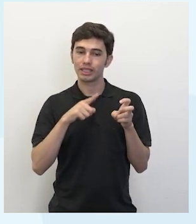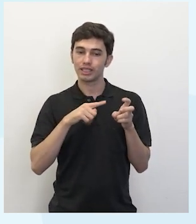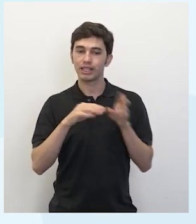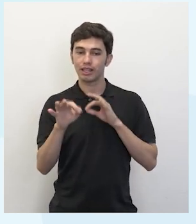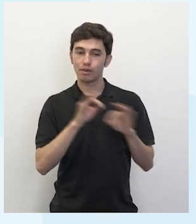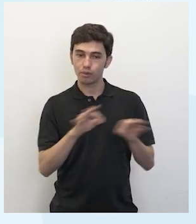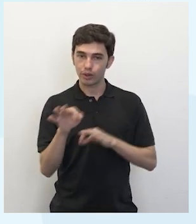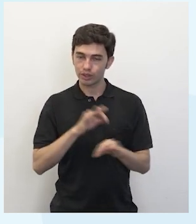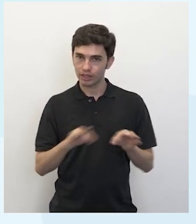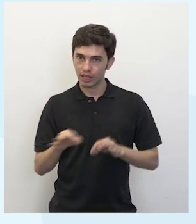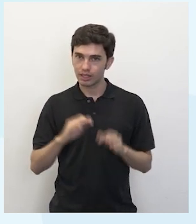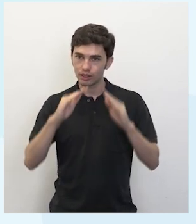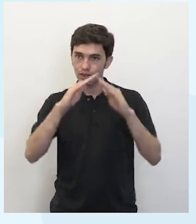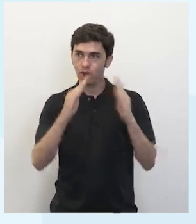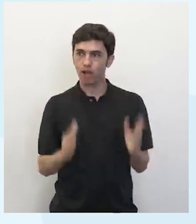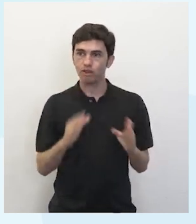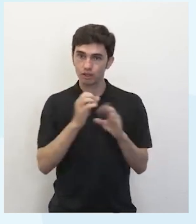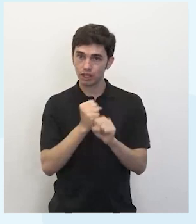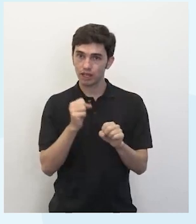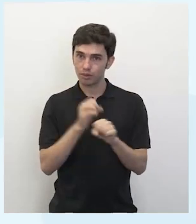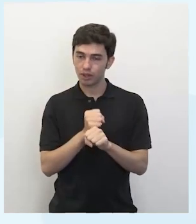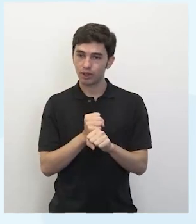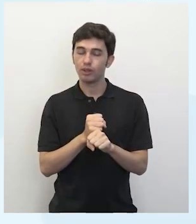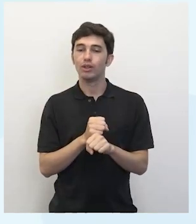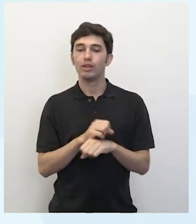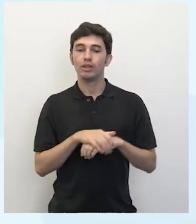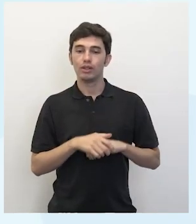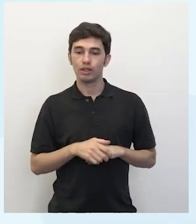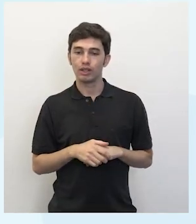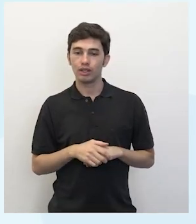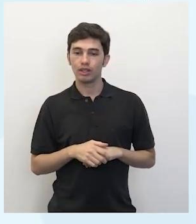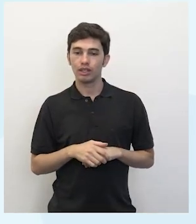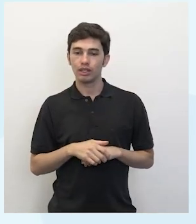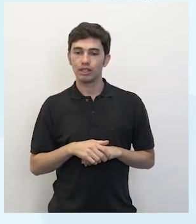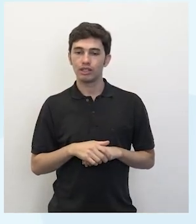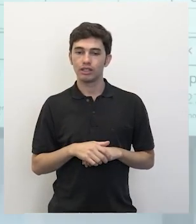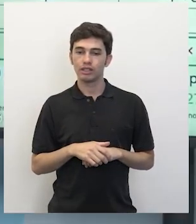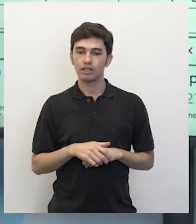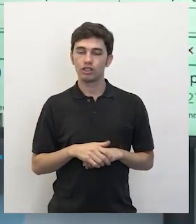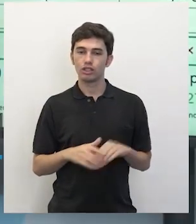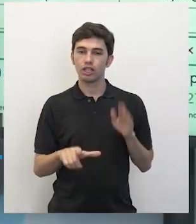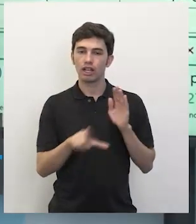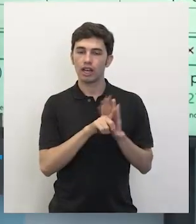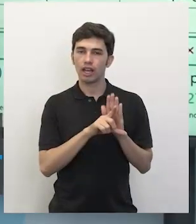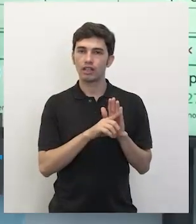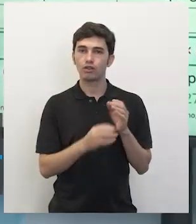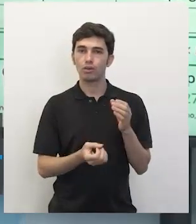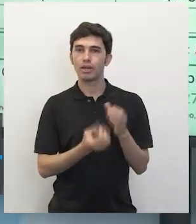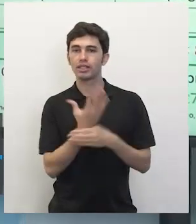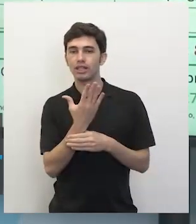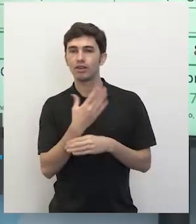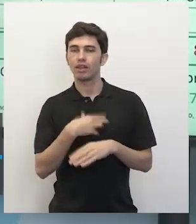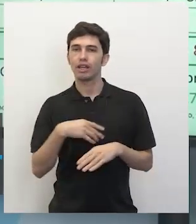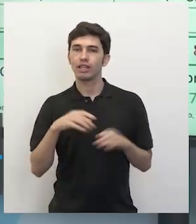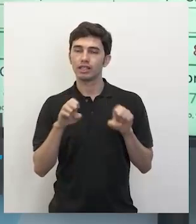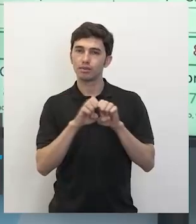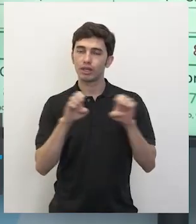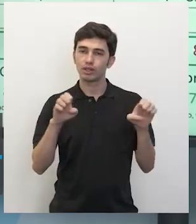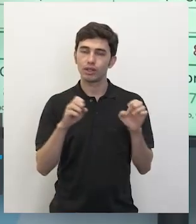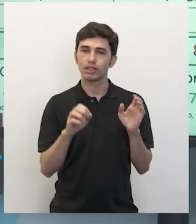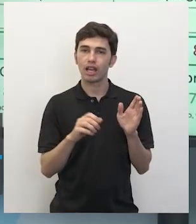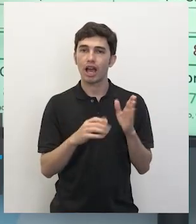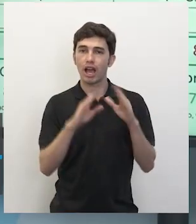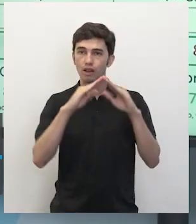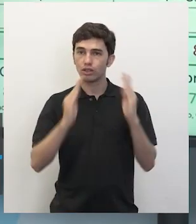processo algébrico, né? Mais tarde a gente vai chamar isso aí de lei de formação, expressão algébrica, enfim, todas são sinônimos